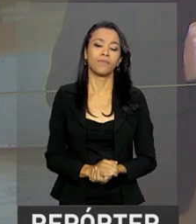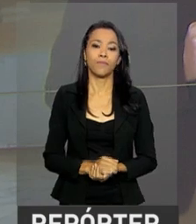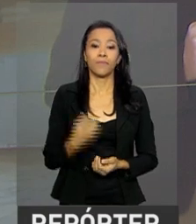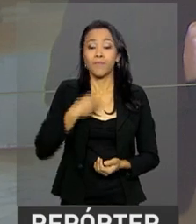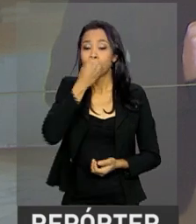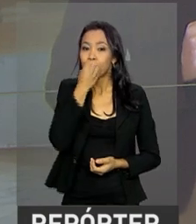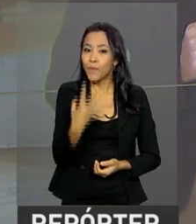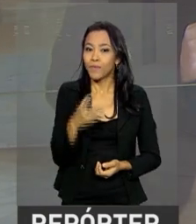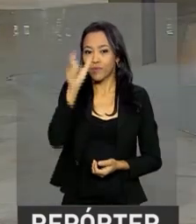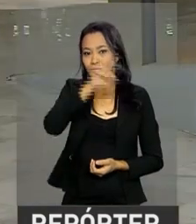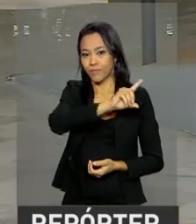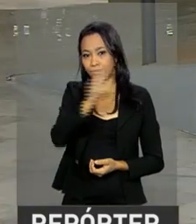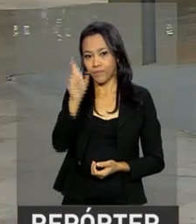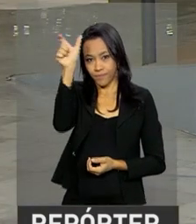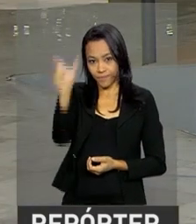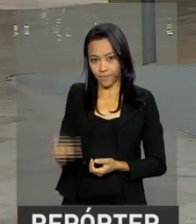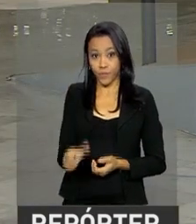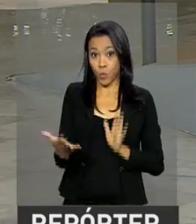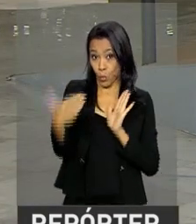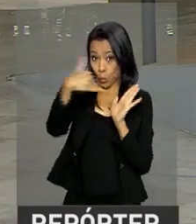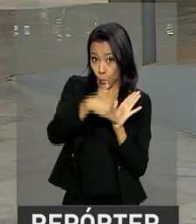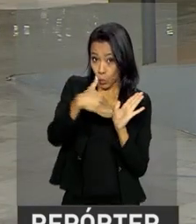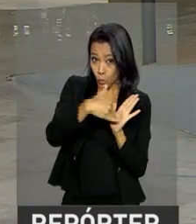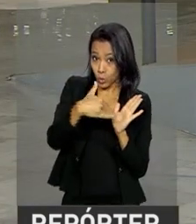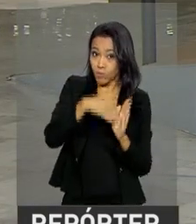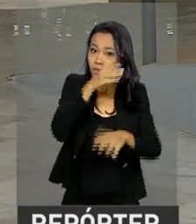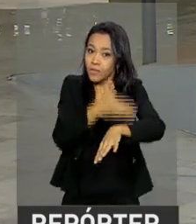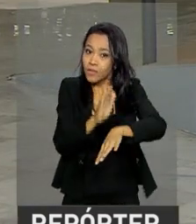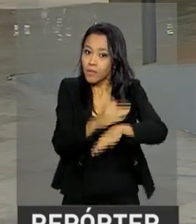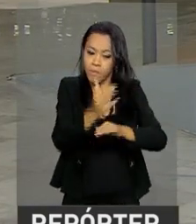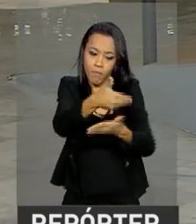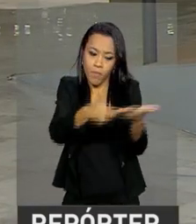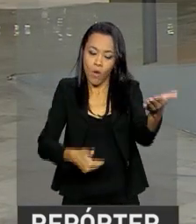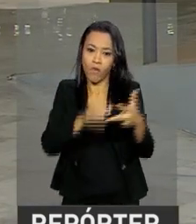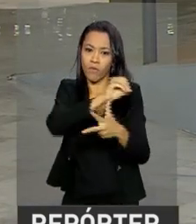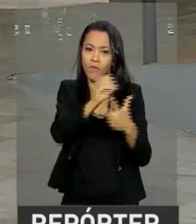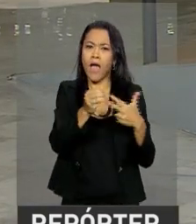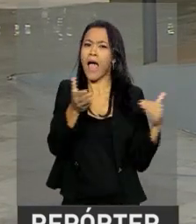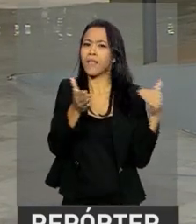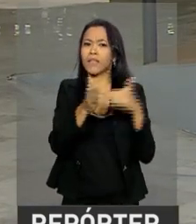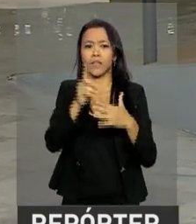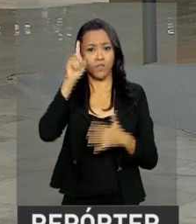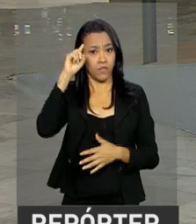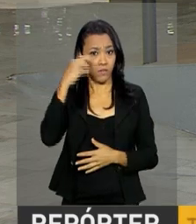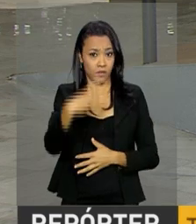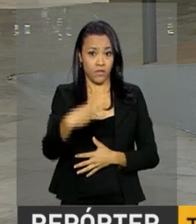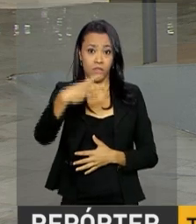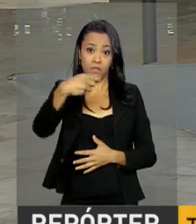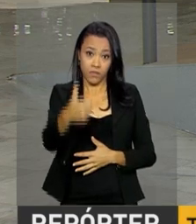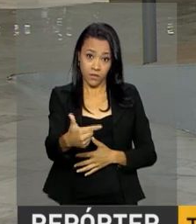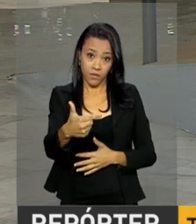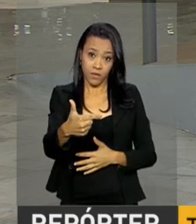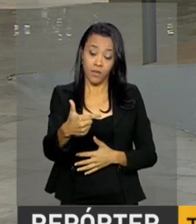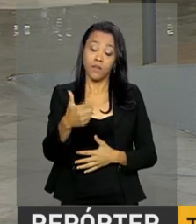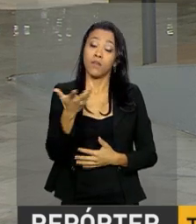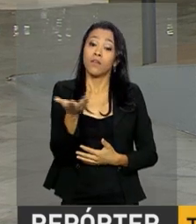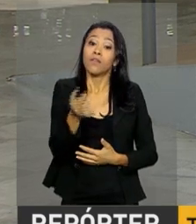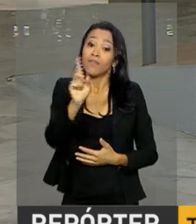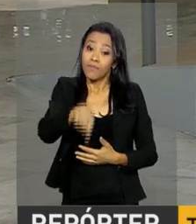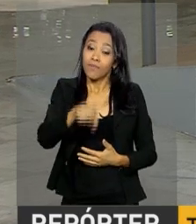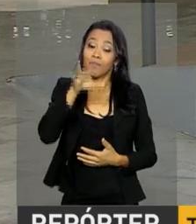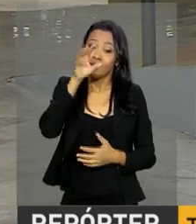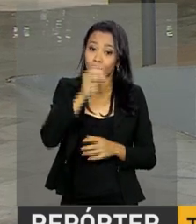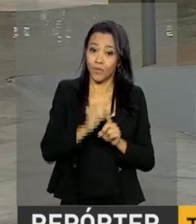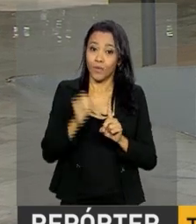dia Leandro o último sim o último simulado do Enem vai poder ser feito até o dia 23 de outubro o prazo Inicial era até o último